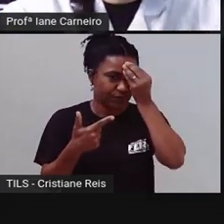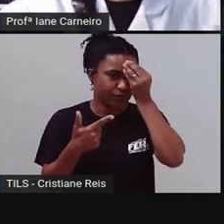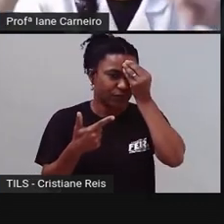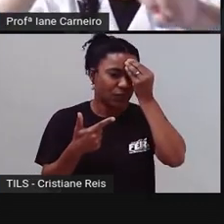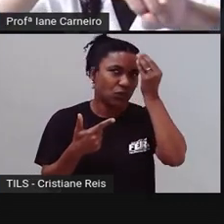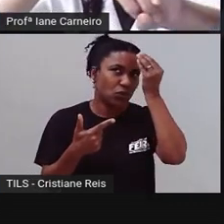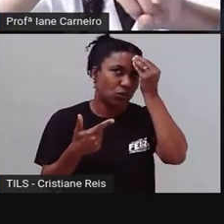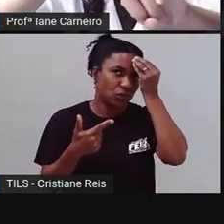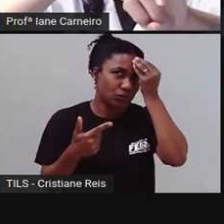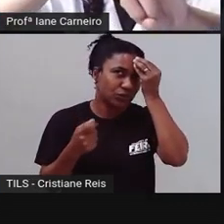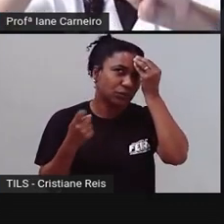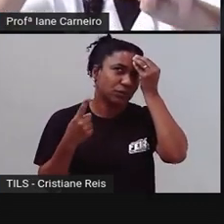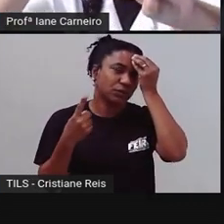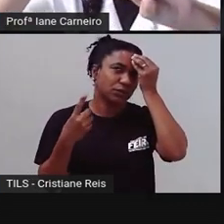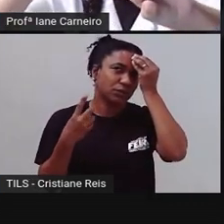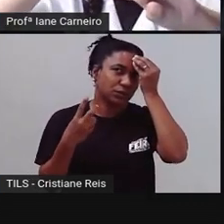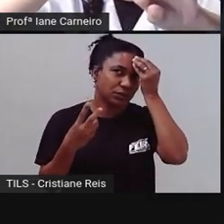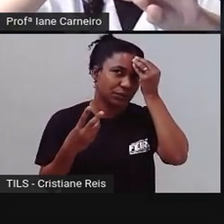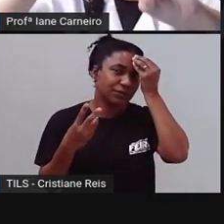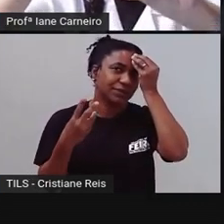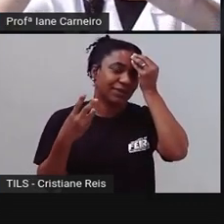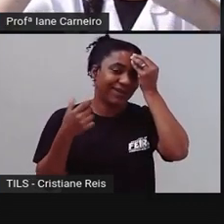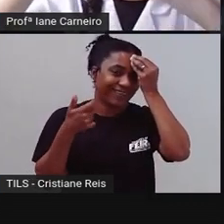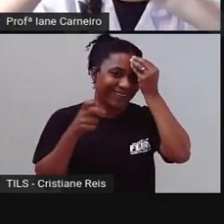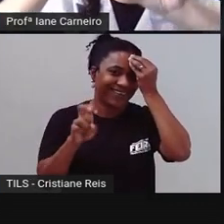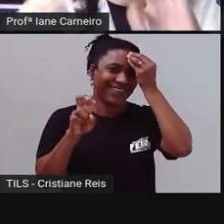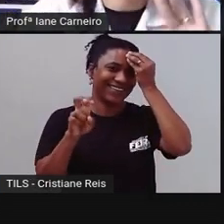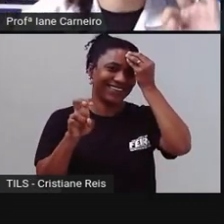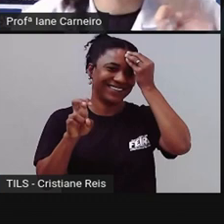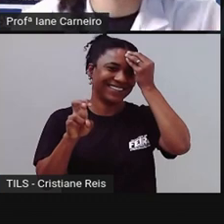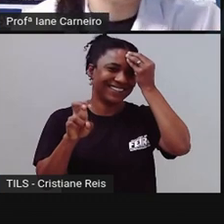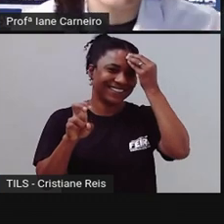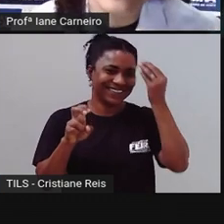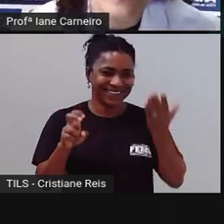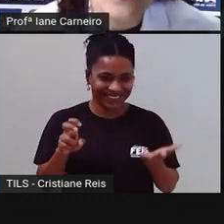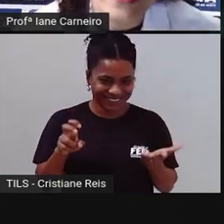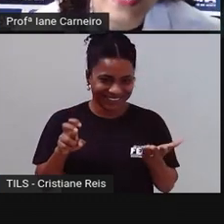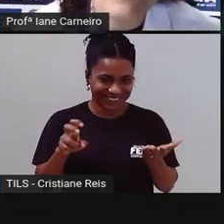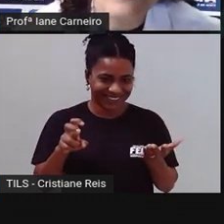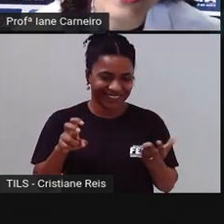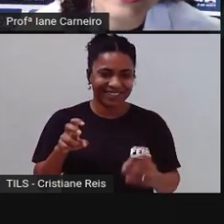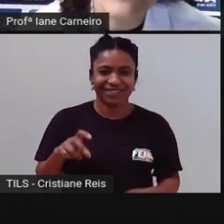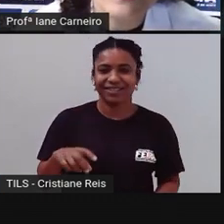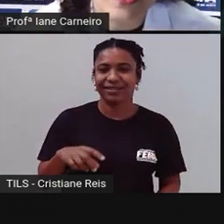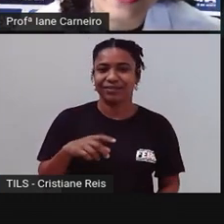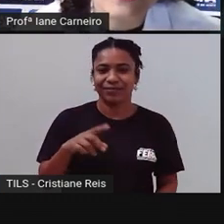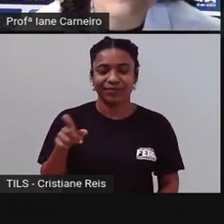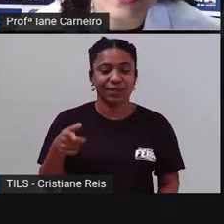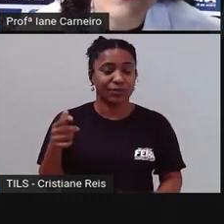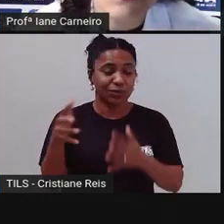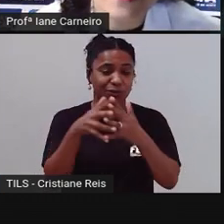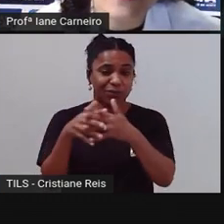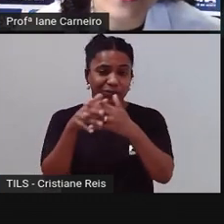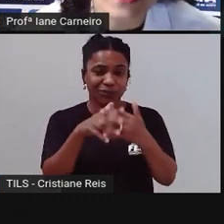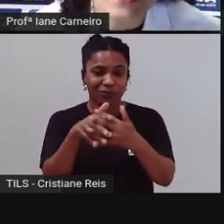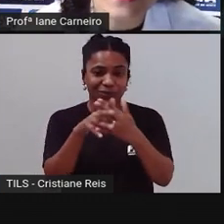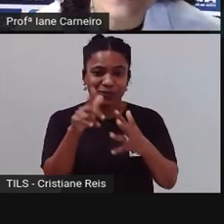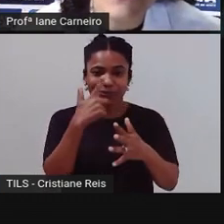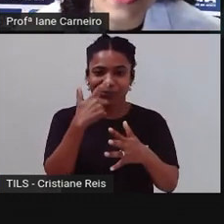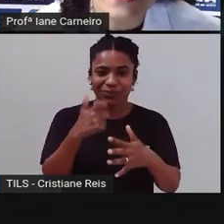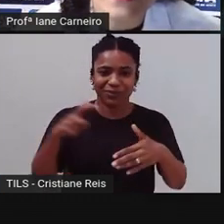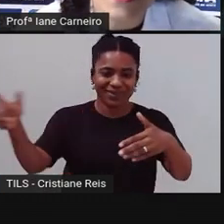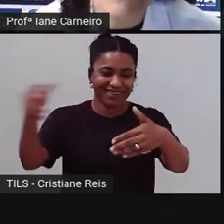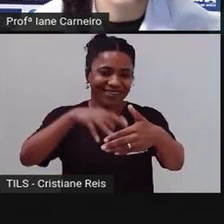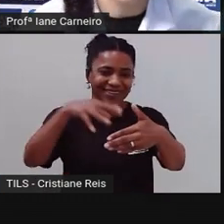cabeça. 12, 13, 14, 15. Então, o carro de coleta de lixo passou